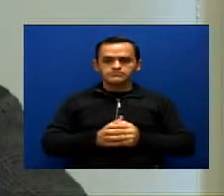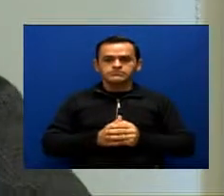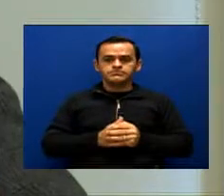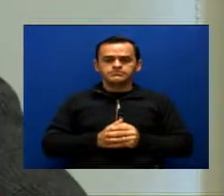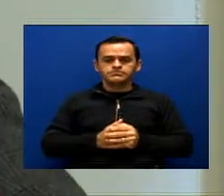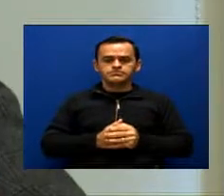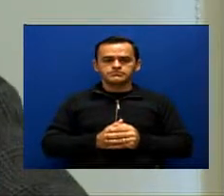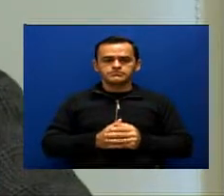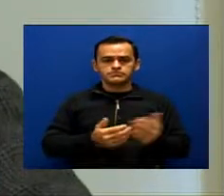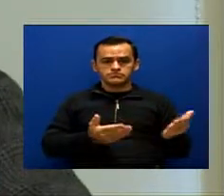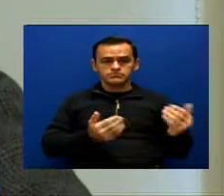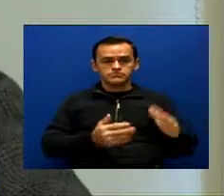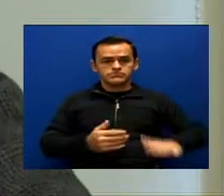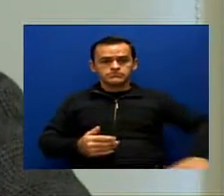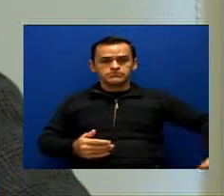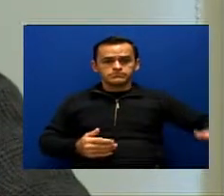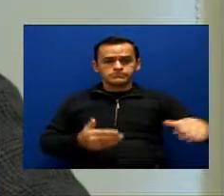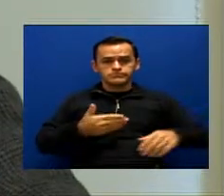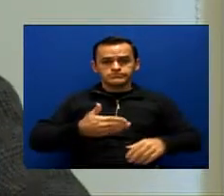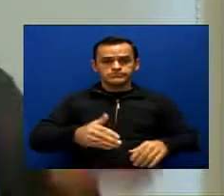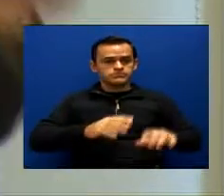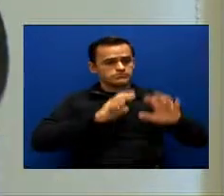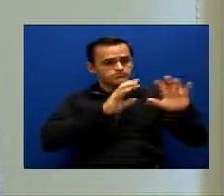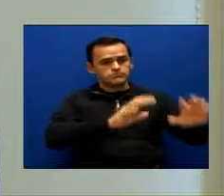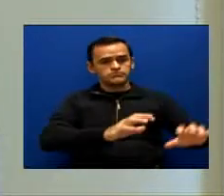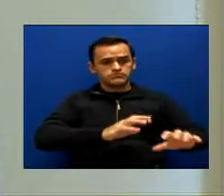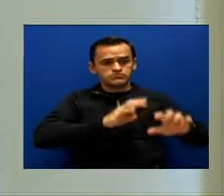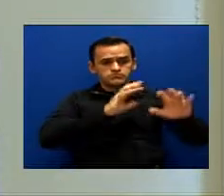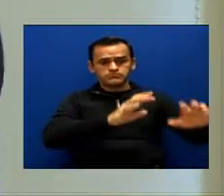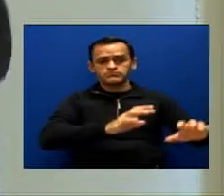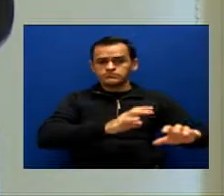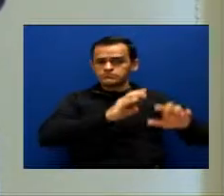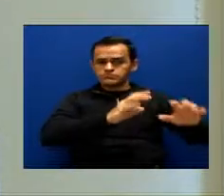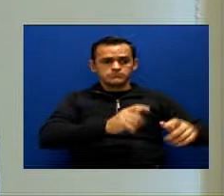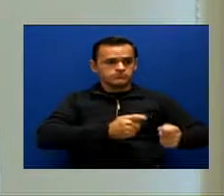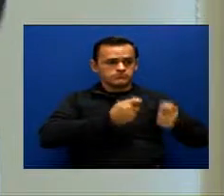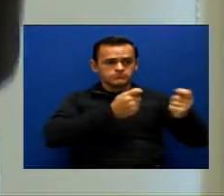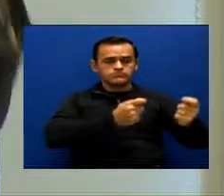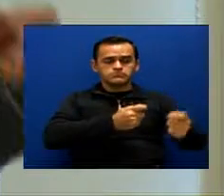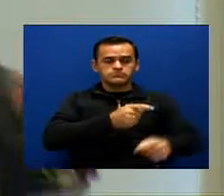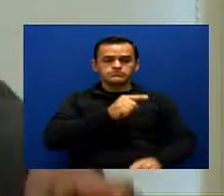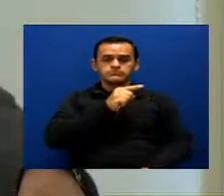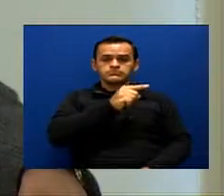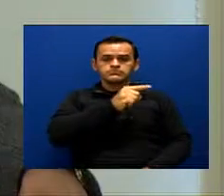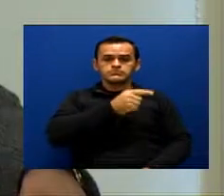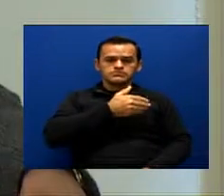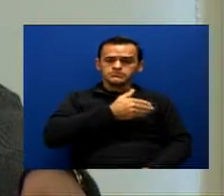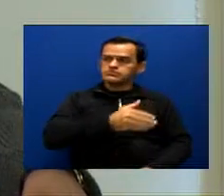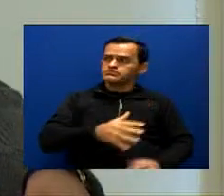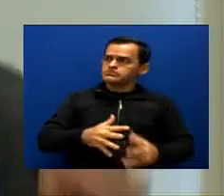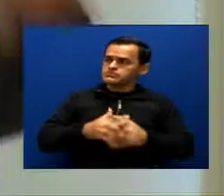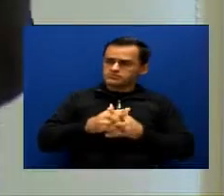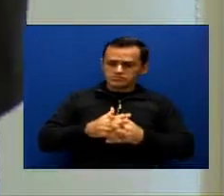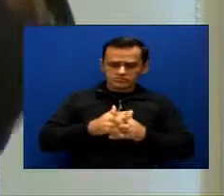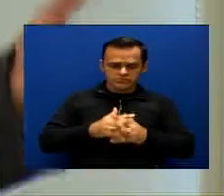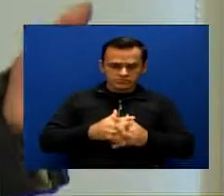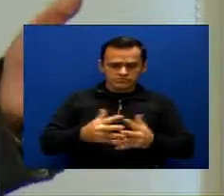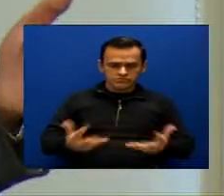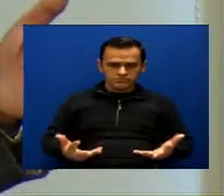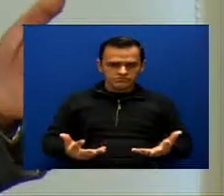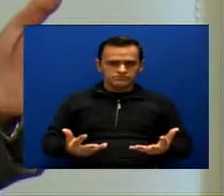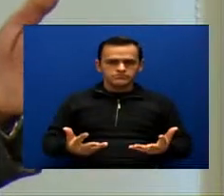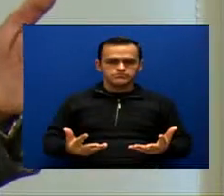trabalhando para fazer a cabeça dos nossos jovens que vão cair num estado de confusão terrível e de